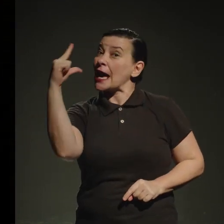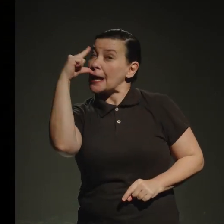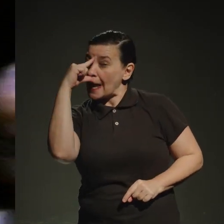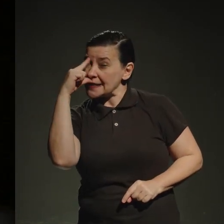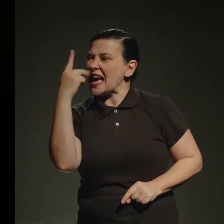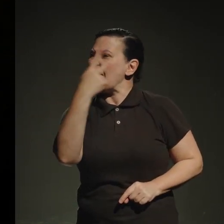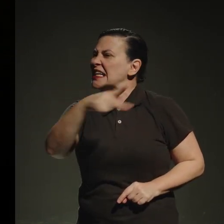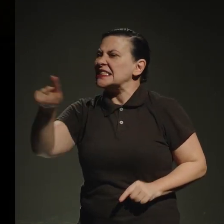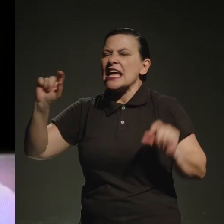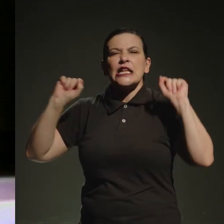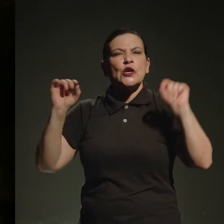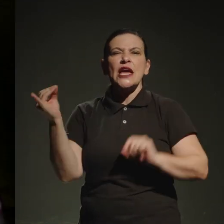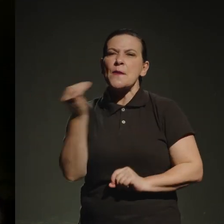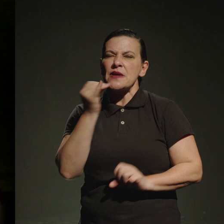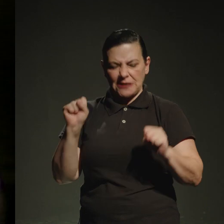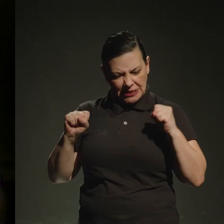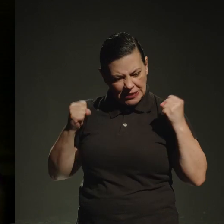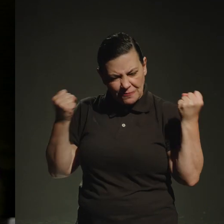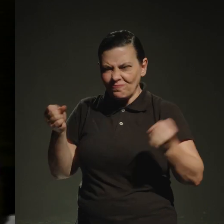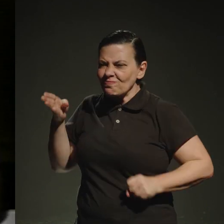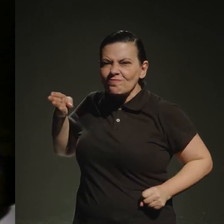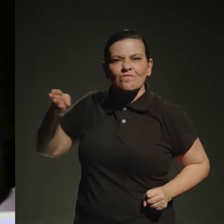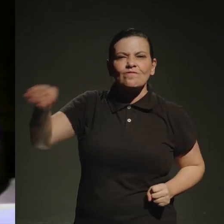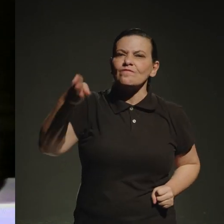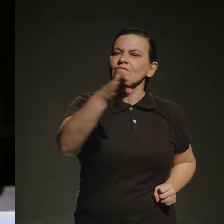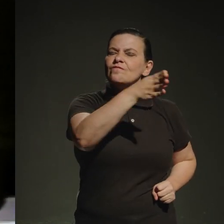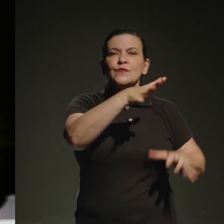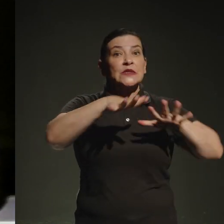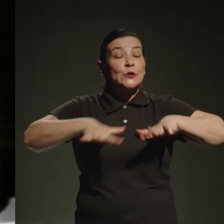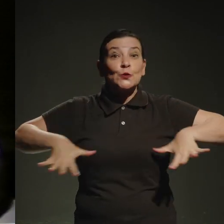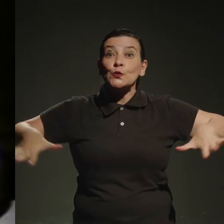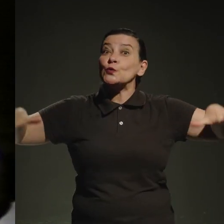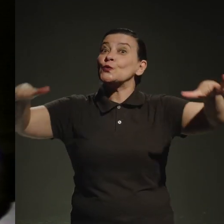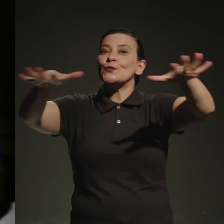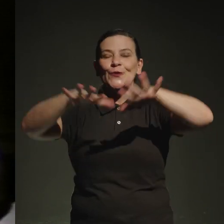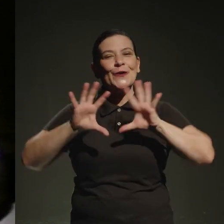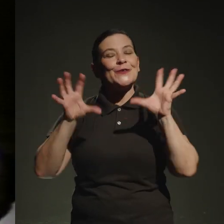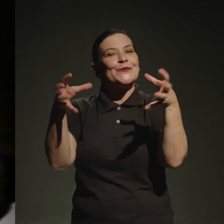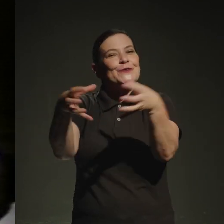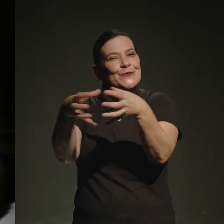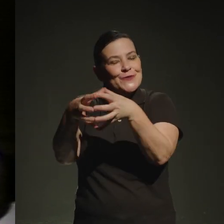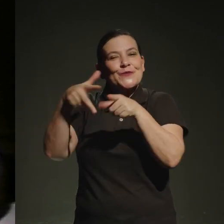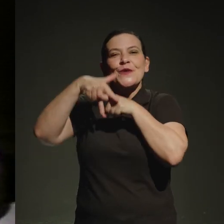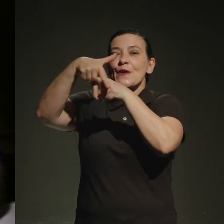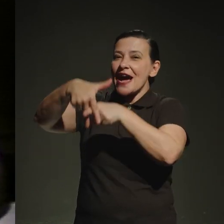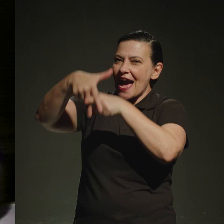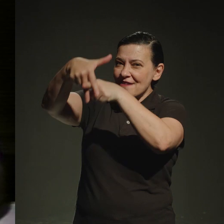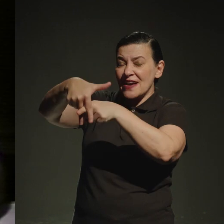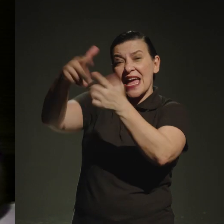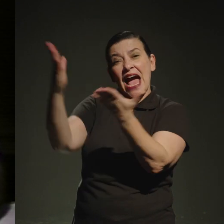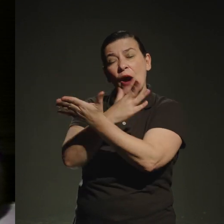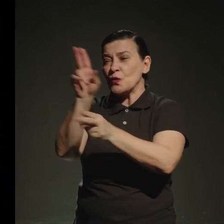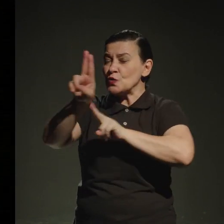paciência. Cena 8, na qual se narra com graça e nobreza o batismo do Matungo, finalmente conhecido